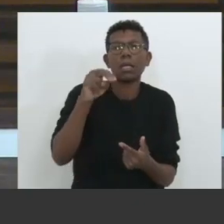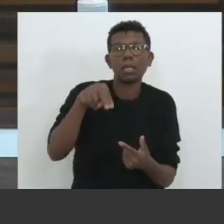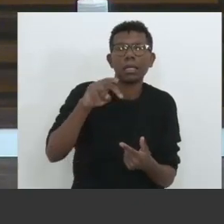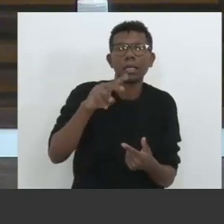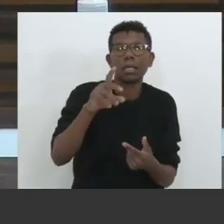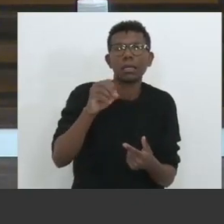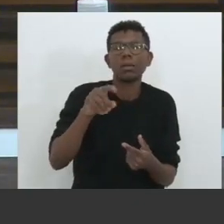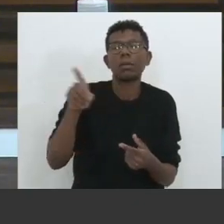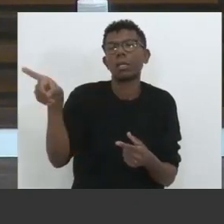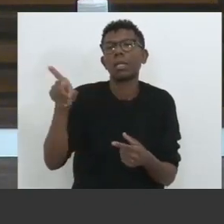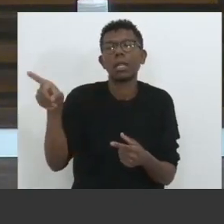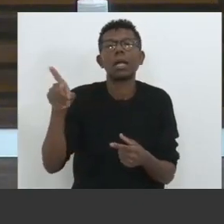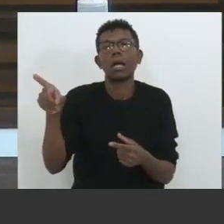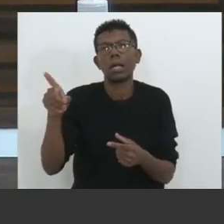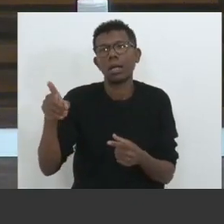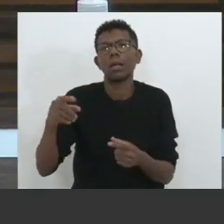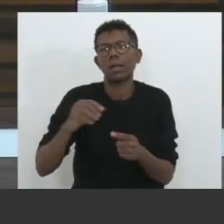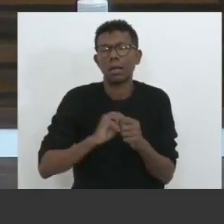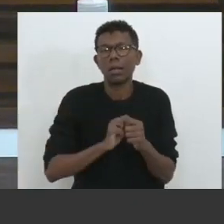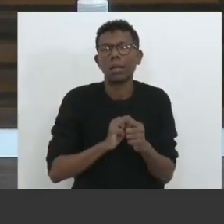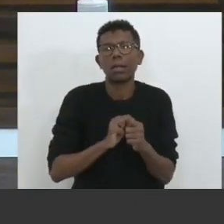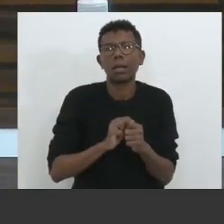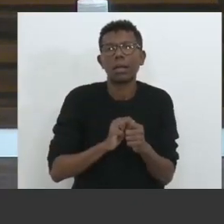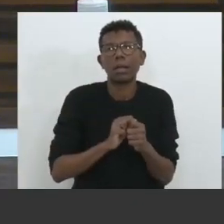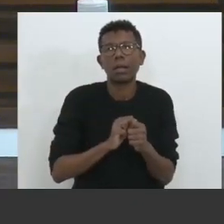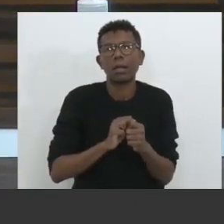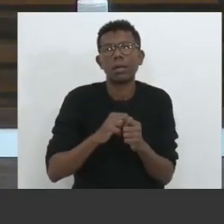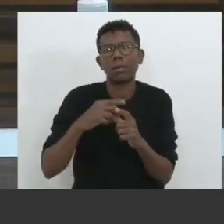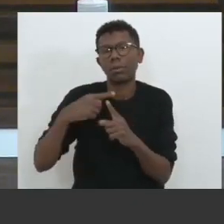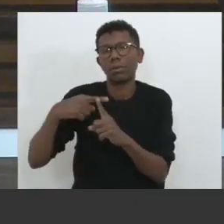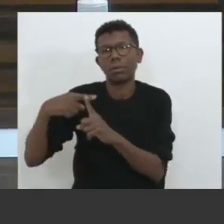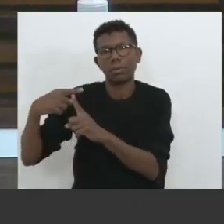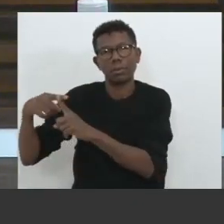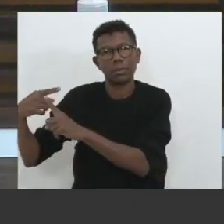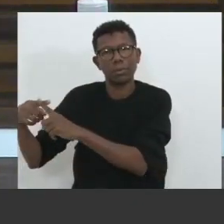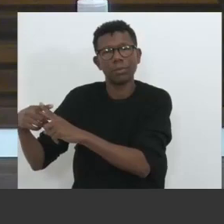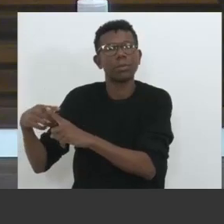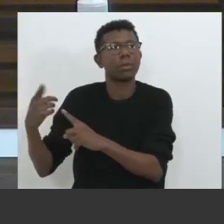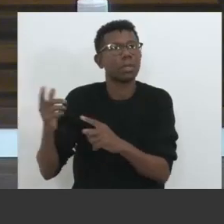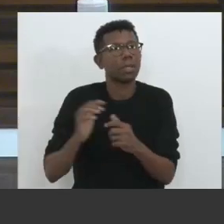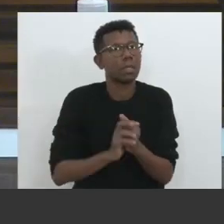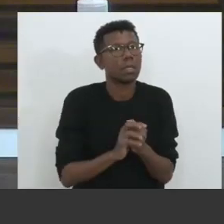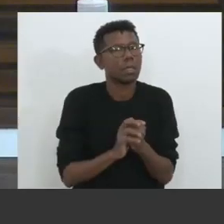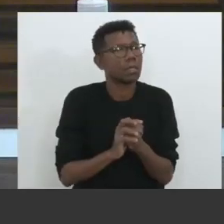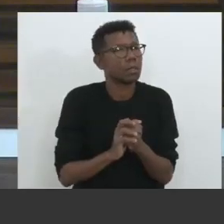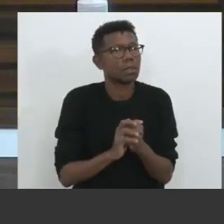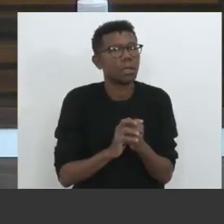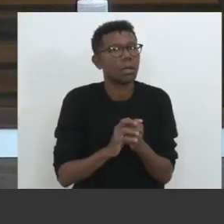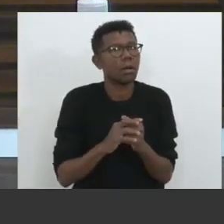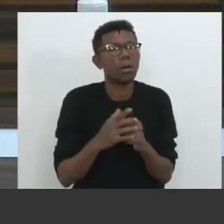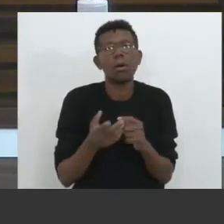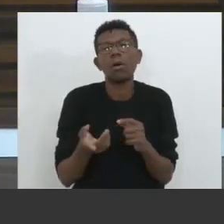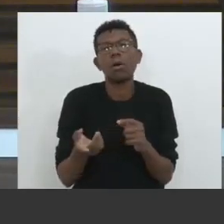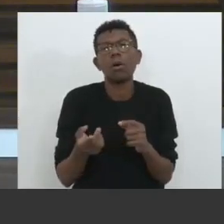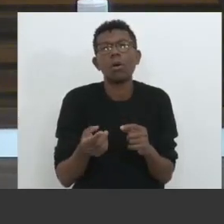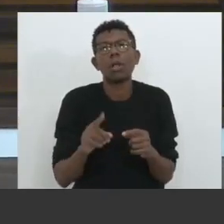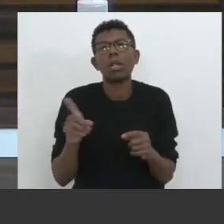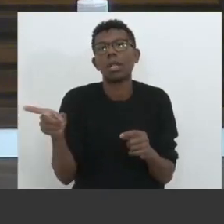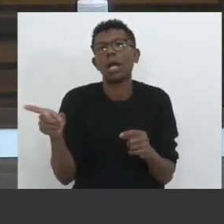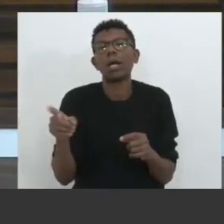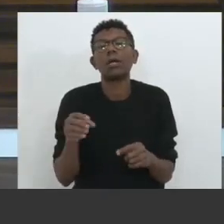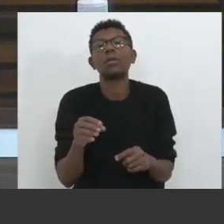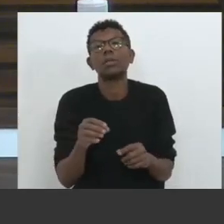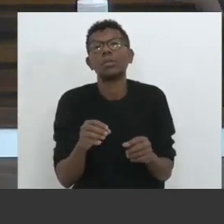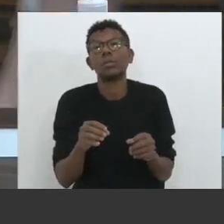pro velório já no antes do corpo chegar no Brasil o Dinho já sumiu do do do do do nosso escritório